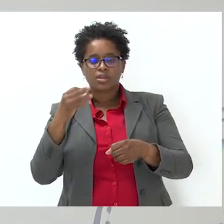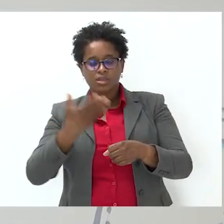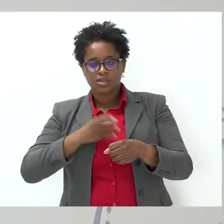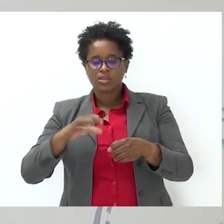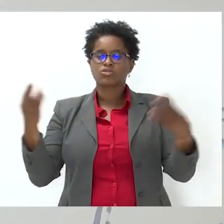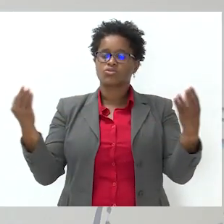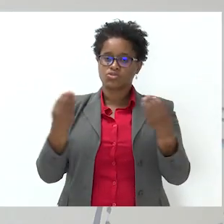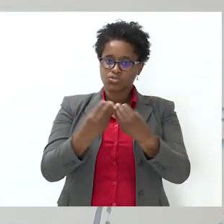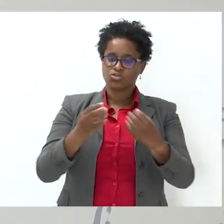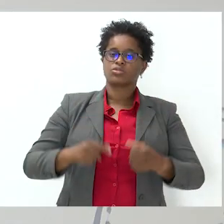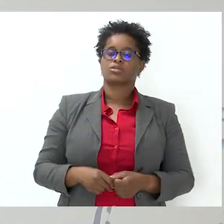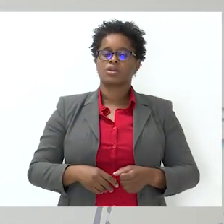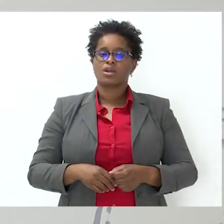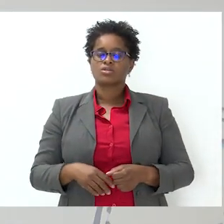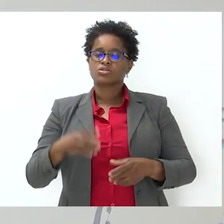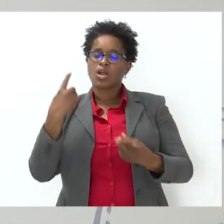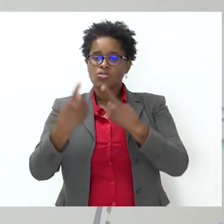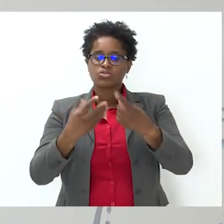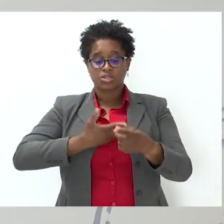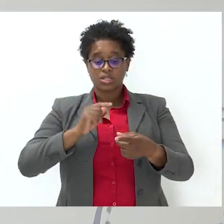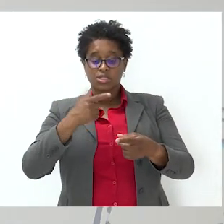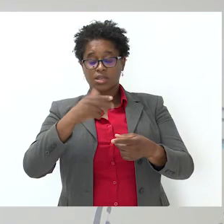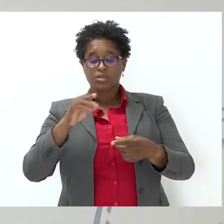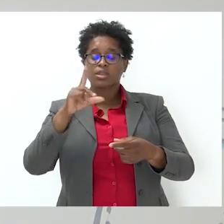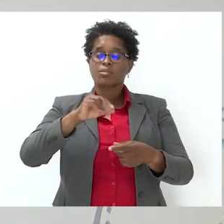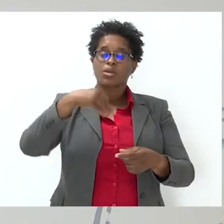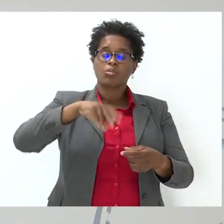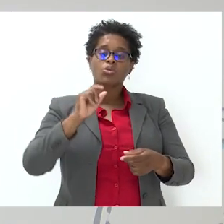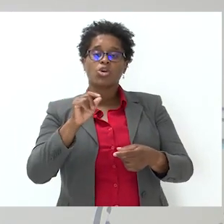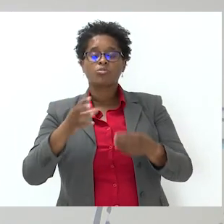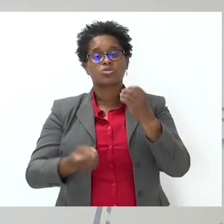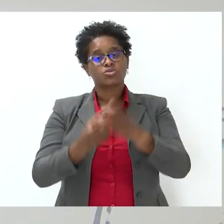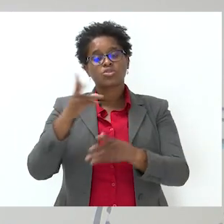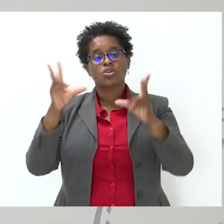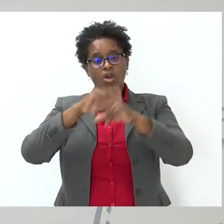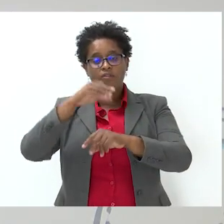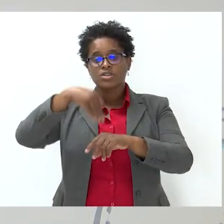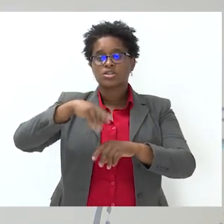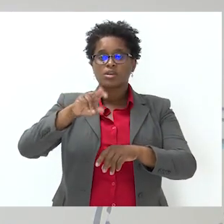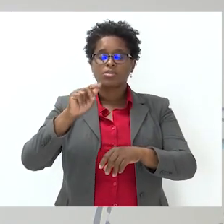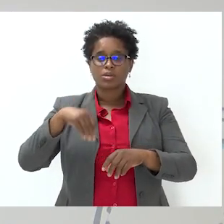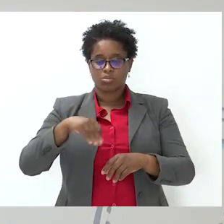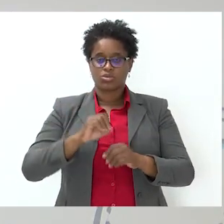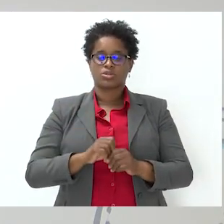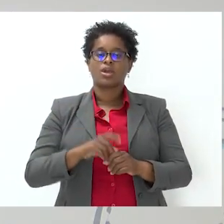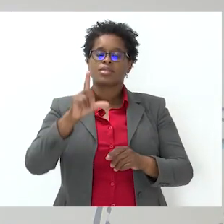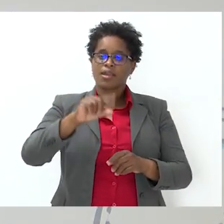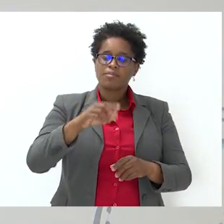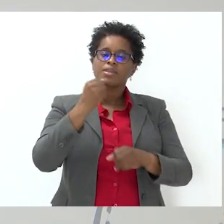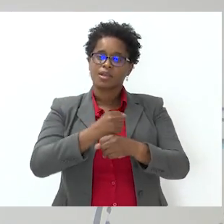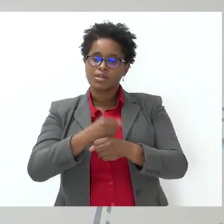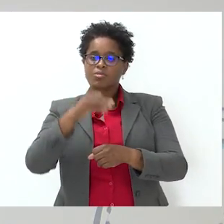se juntam com alguns determinantes e pronomes, dando origem a novas preposições. Também vimos